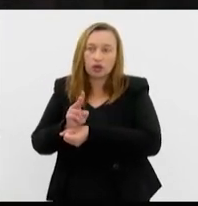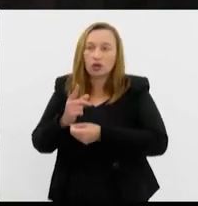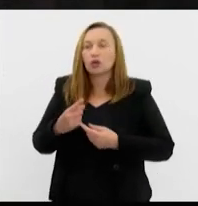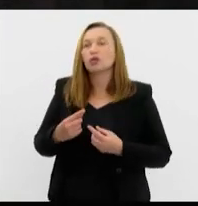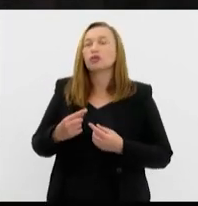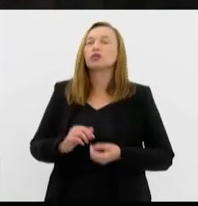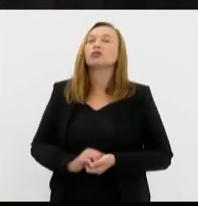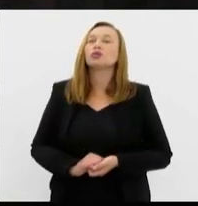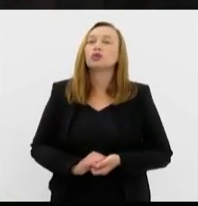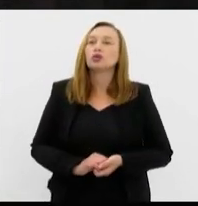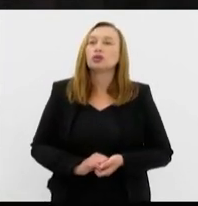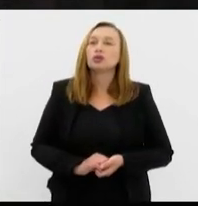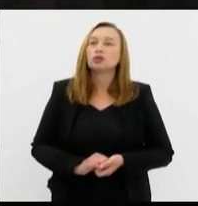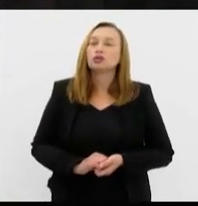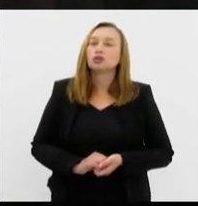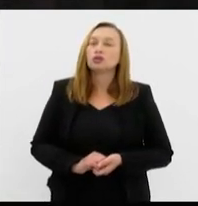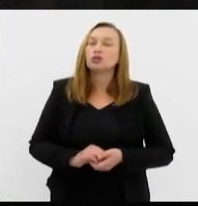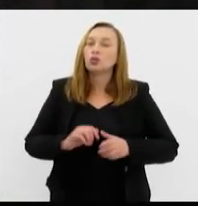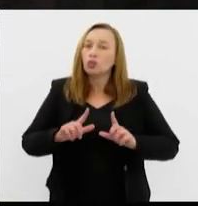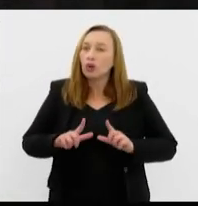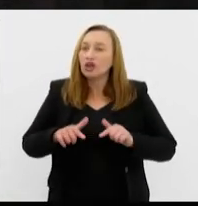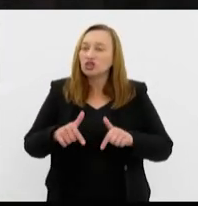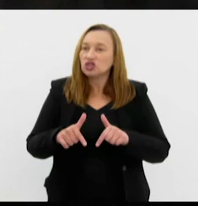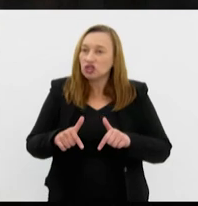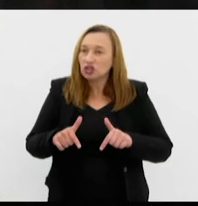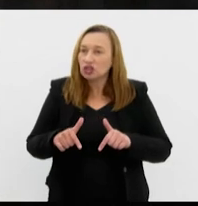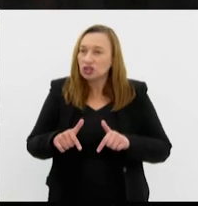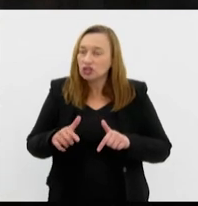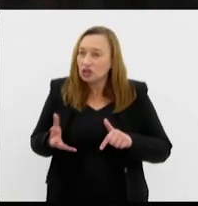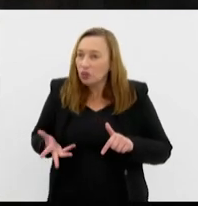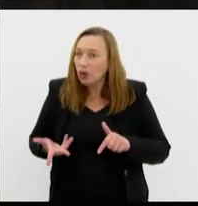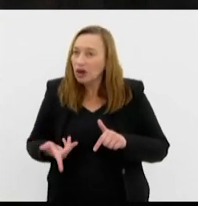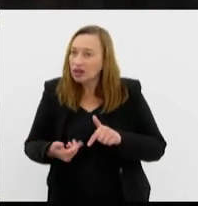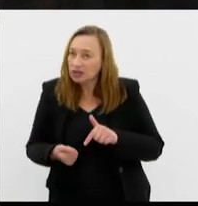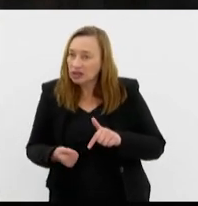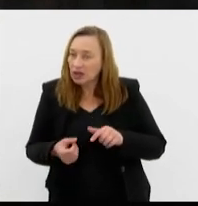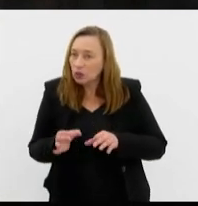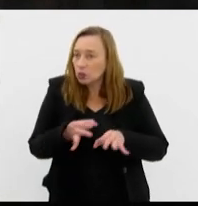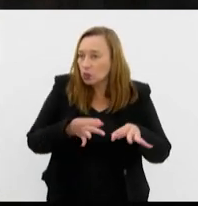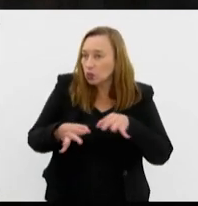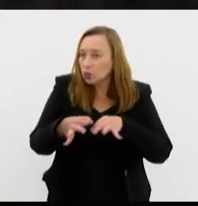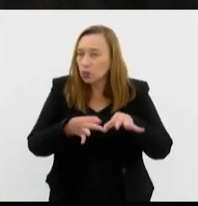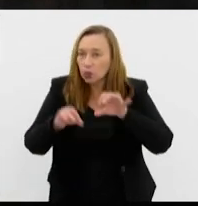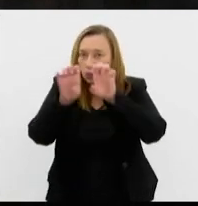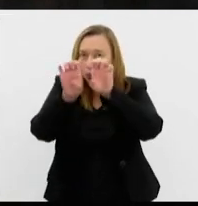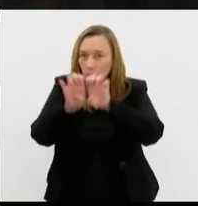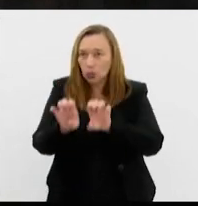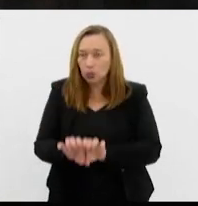mais efetivo da sonegação, com uma organização mais estruturada,